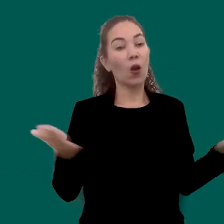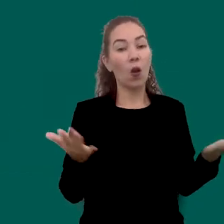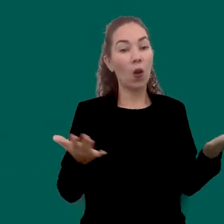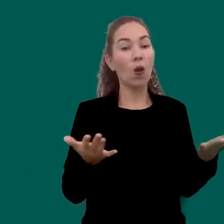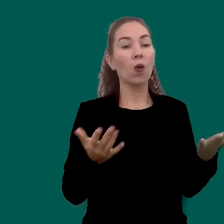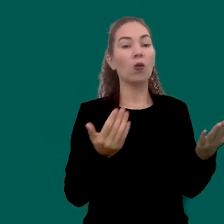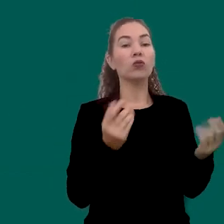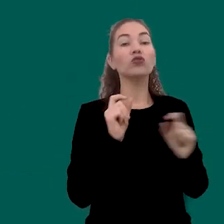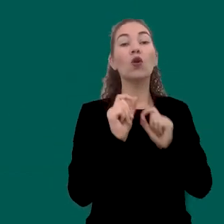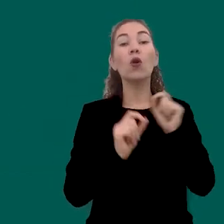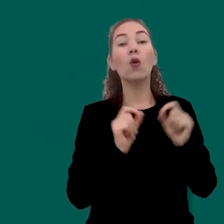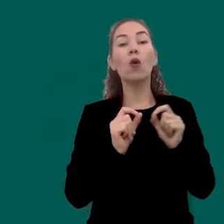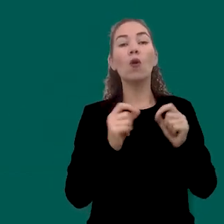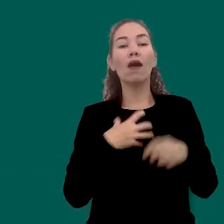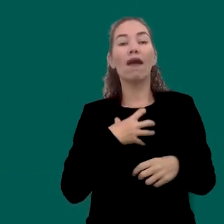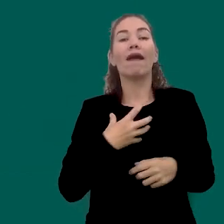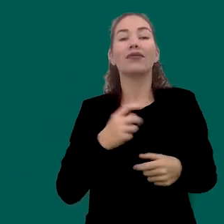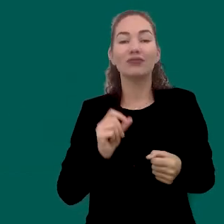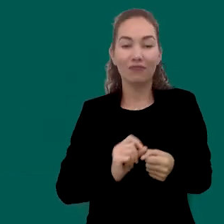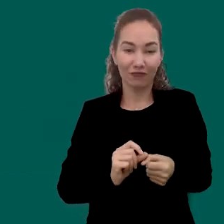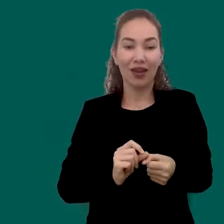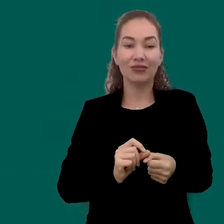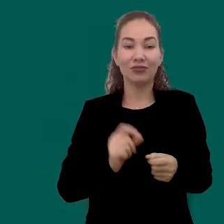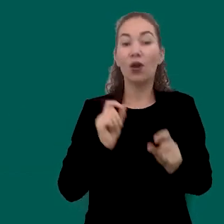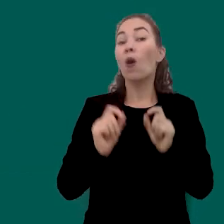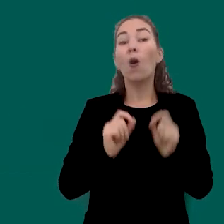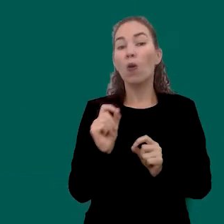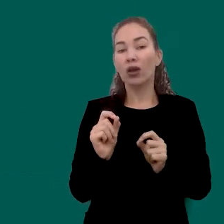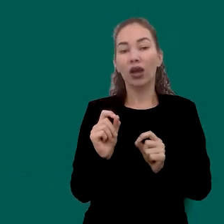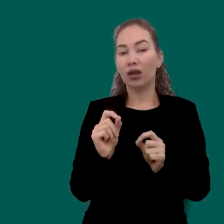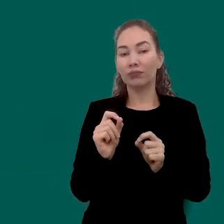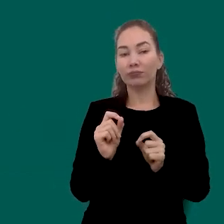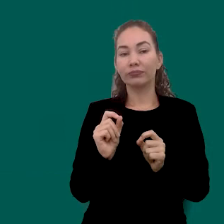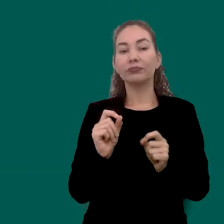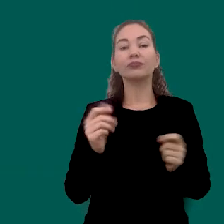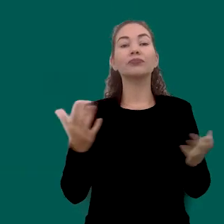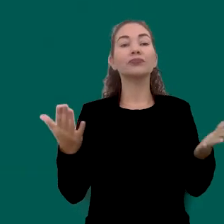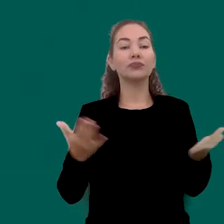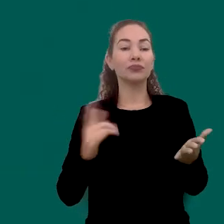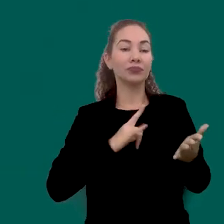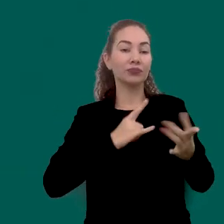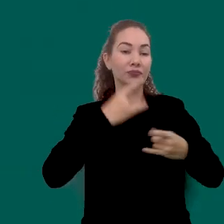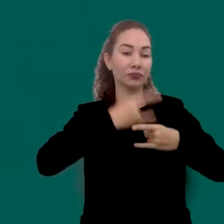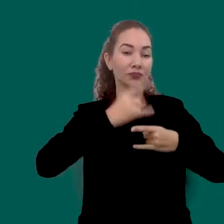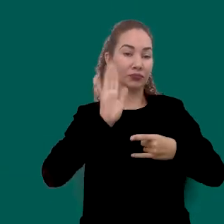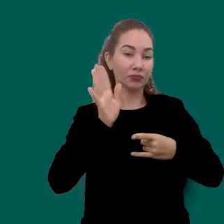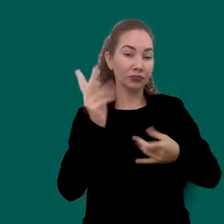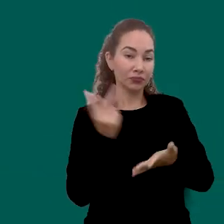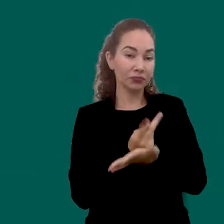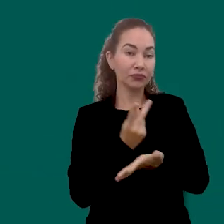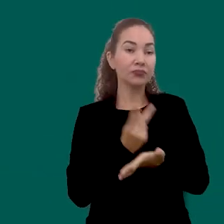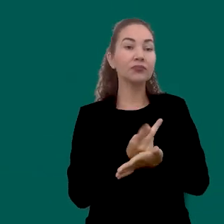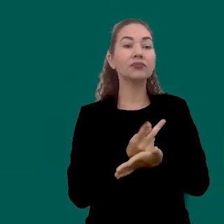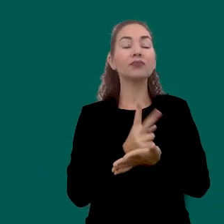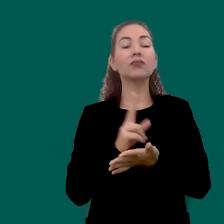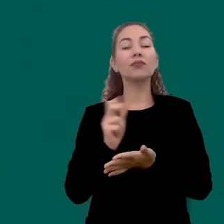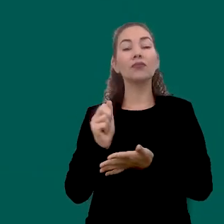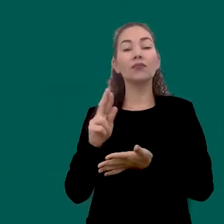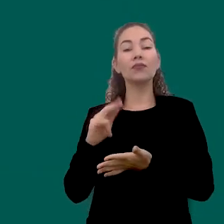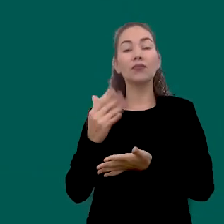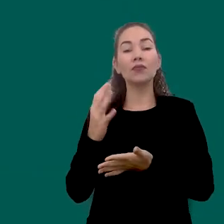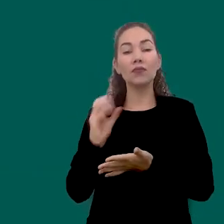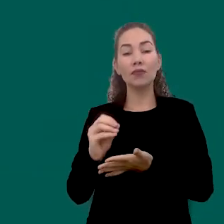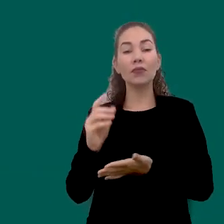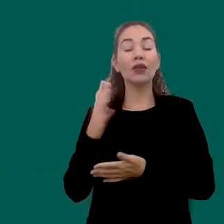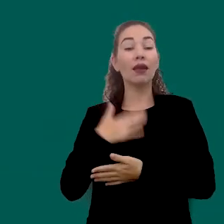as ações que a concorrência toma. Então, hoje já tem outras lives acontecendo no ramo varejista que